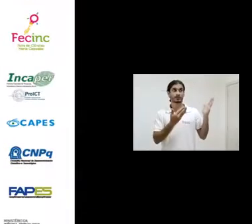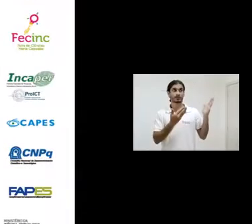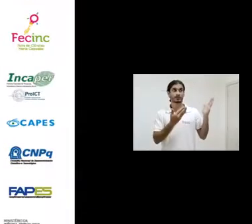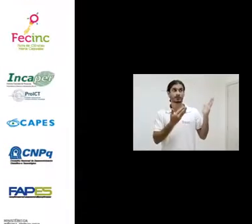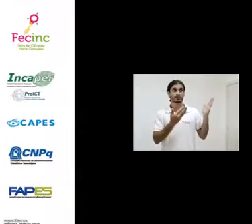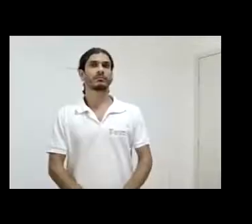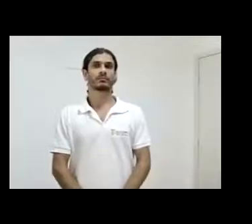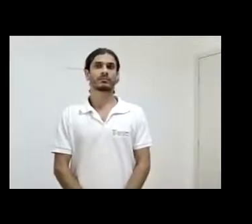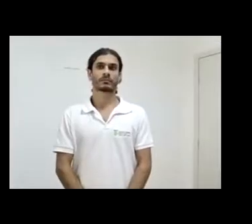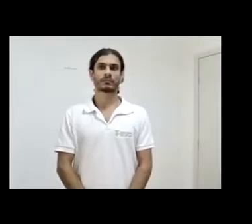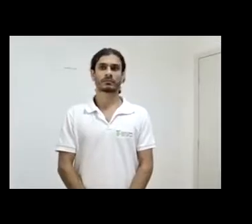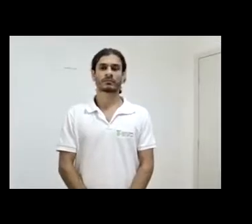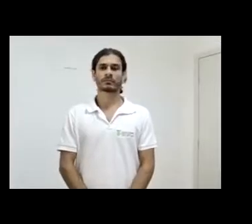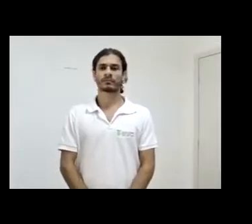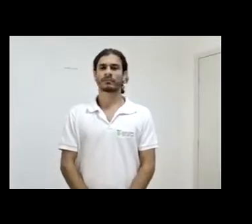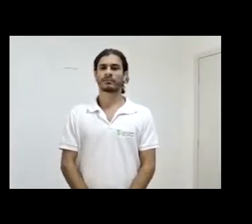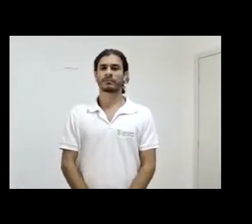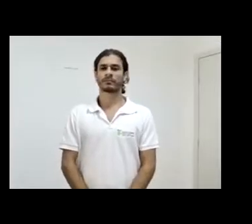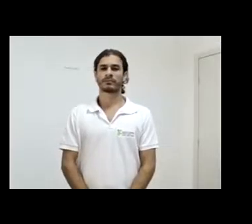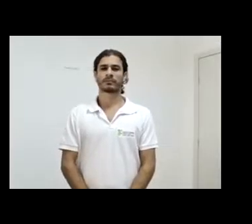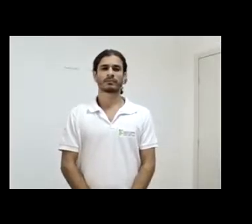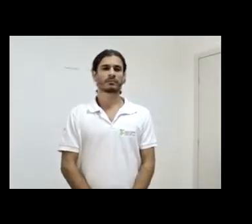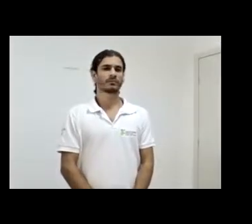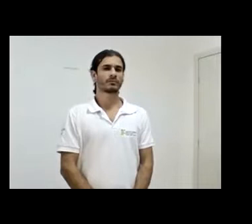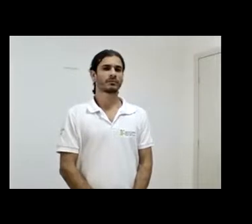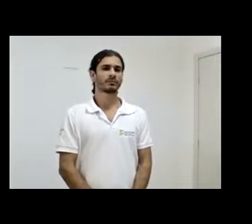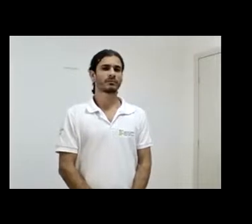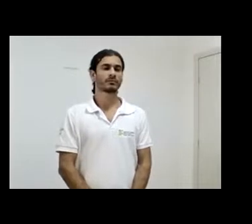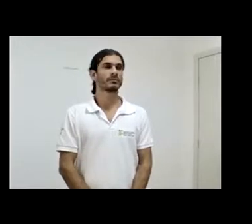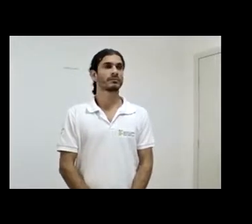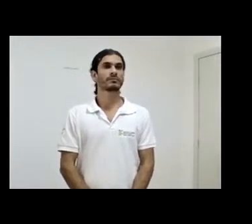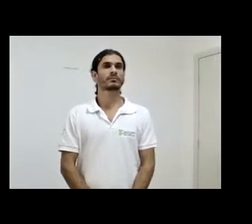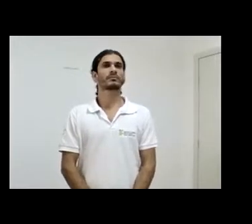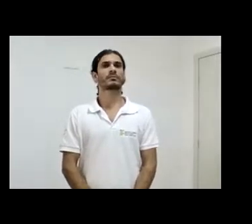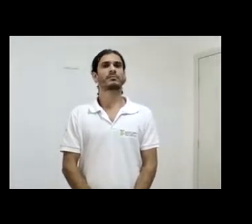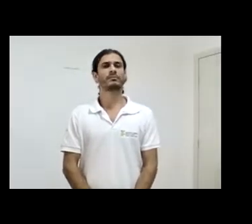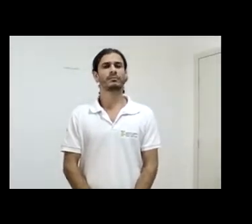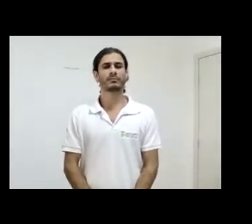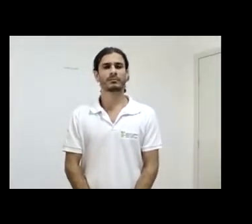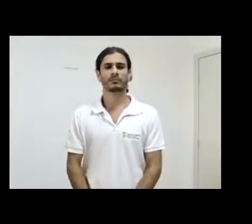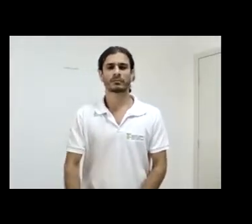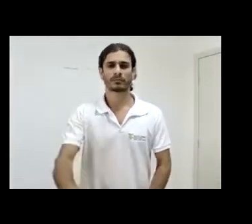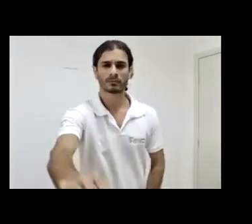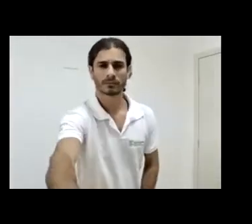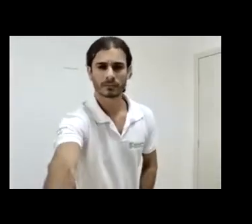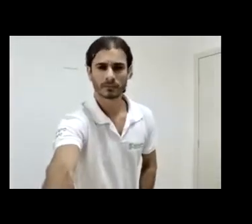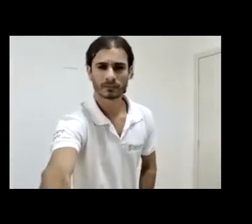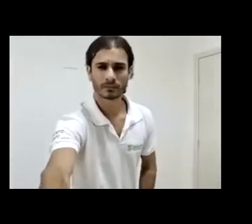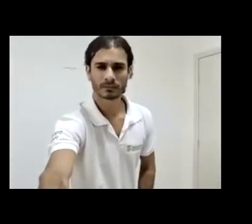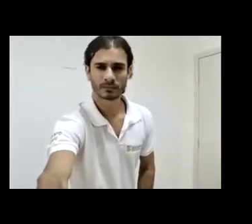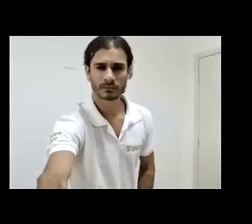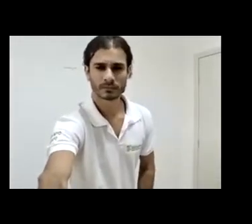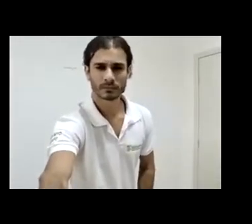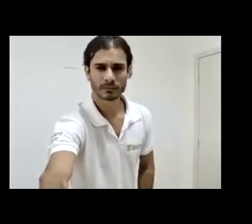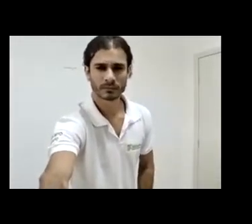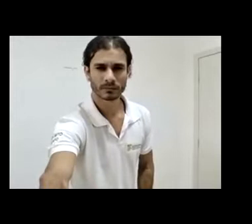Consegue ver? Sim, sim. Estamos vendo. Então, pode começar? Pode.